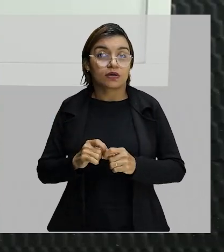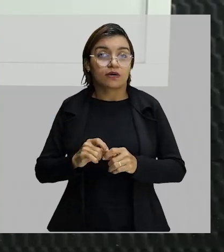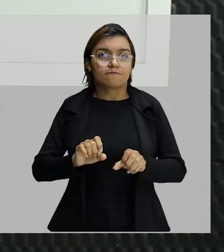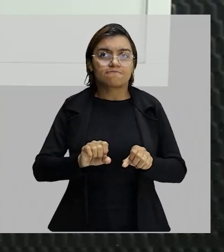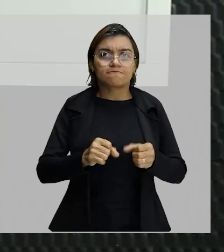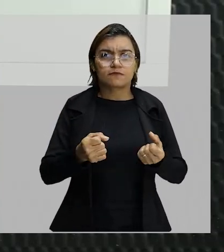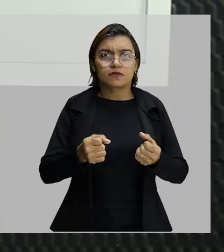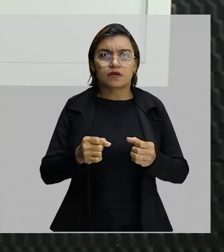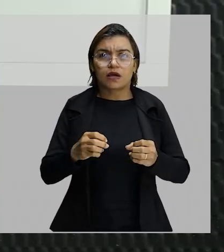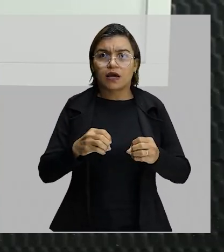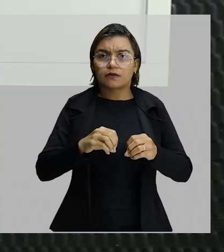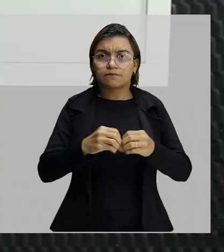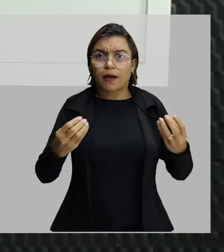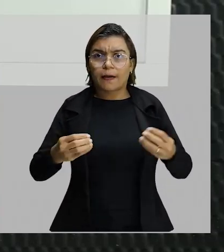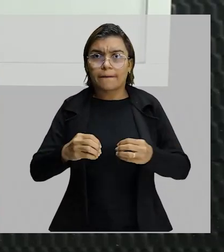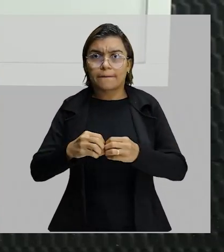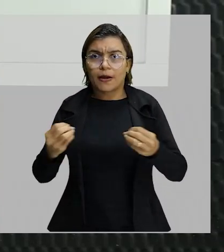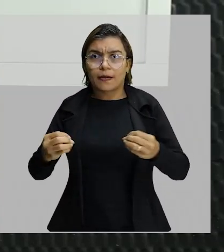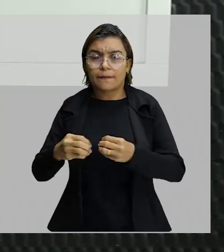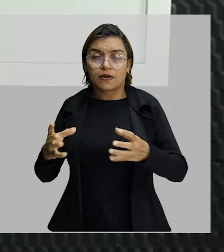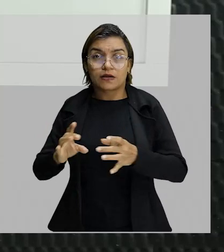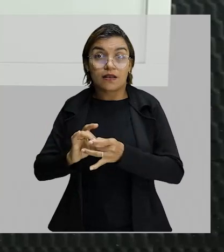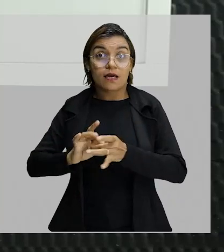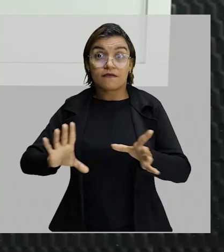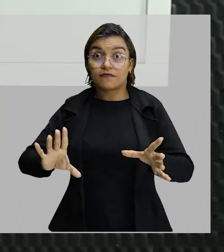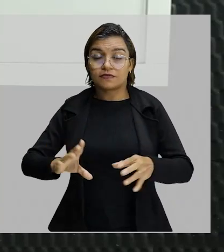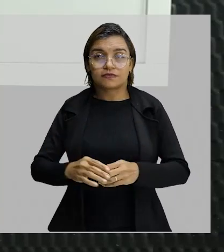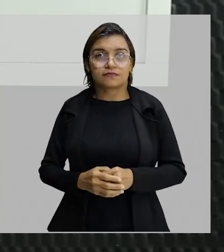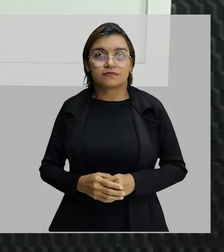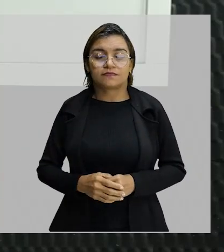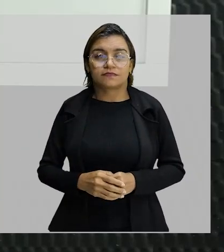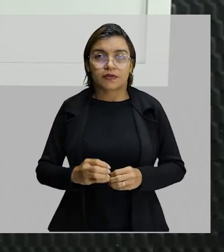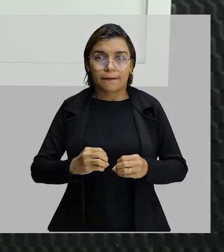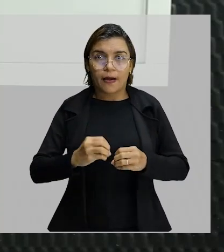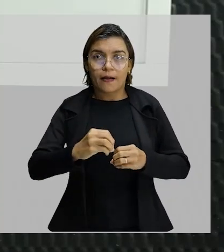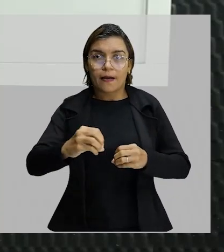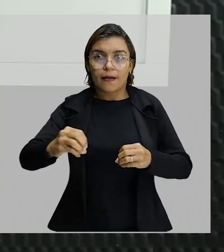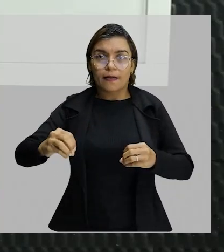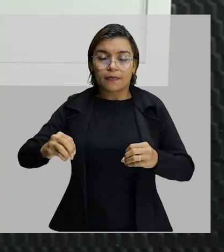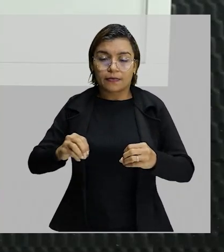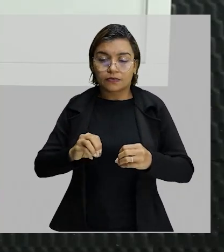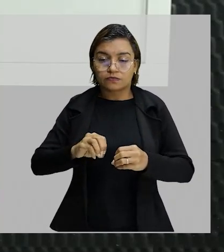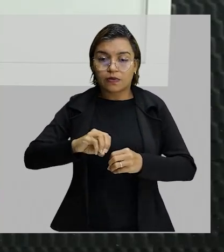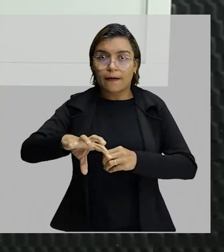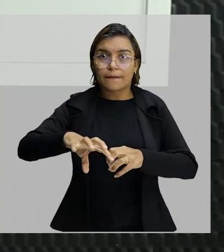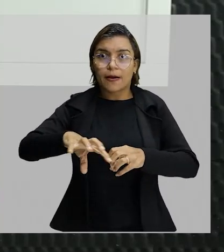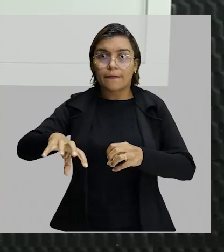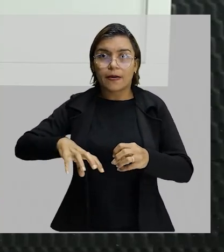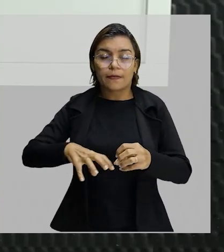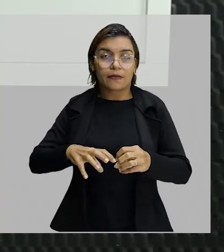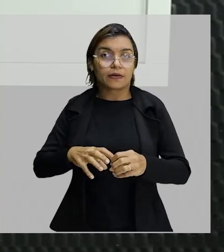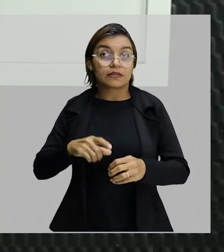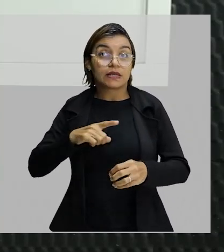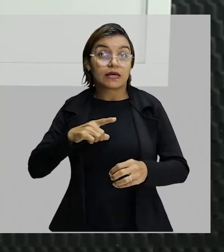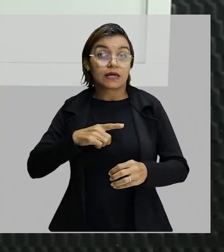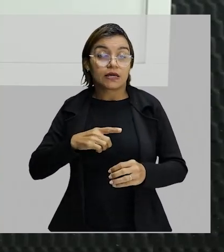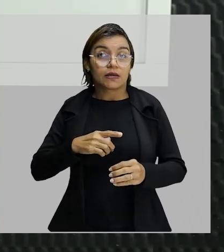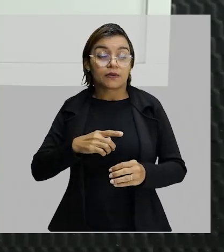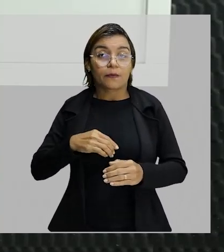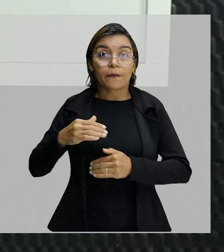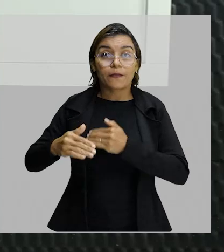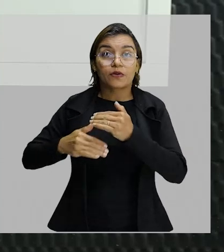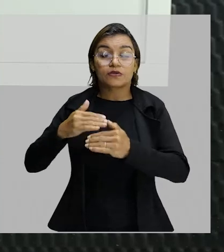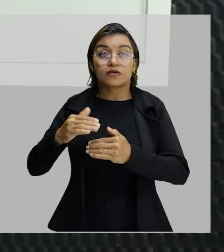rompidas e essas moléculas se tornem totalmente livres. Ou seja, acontece ali o processo de